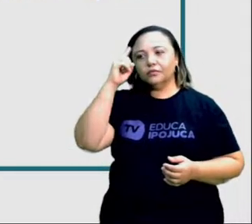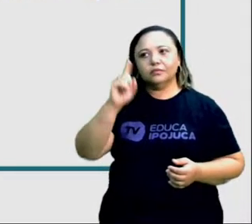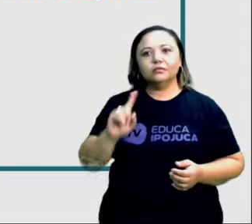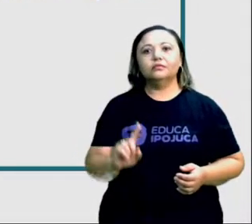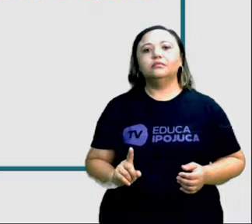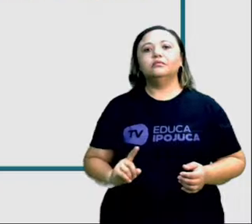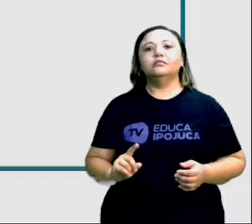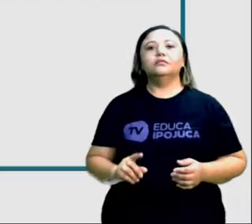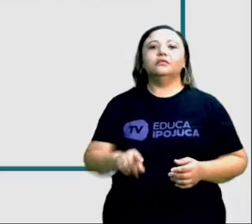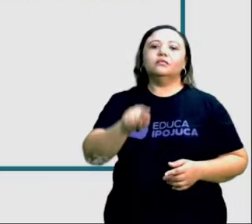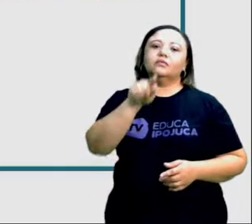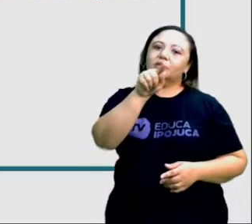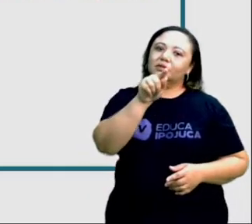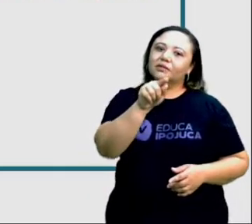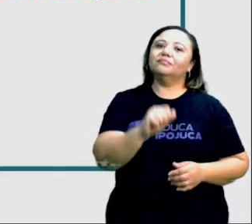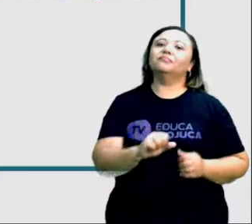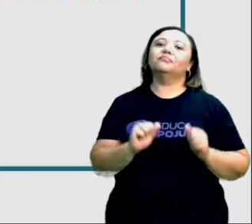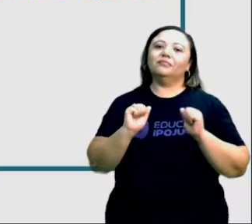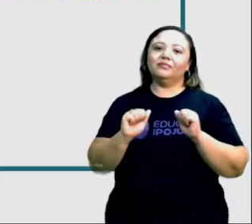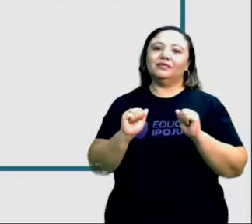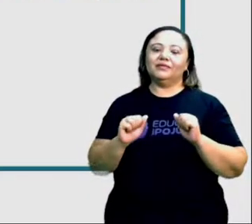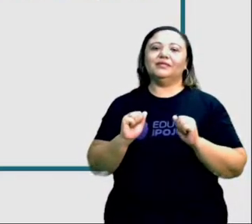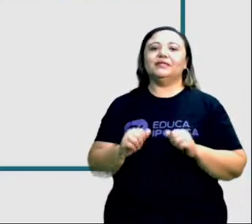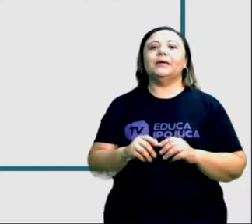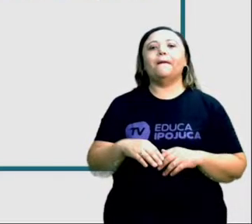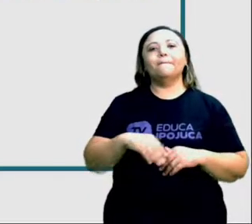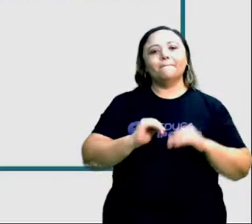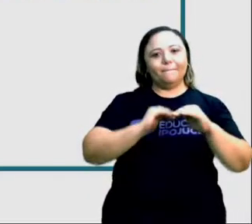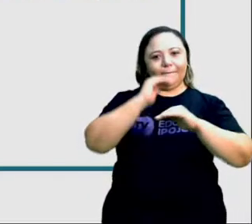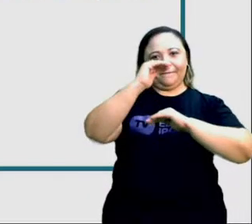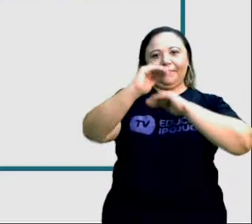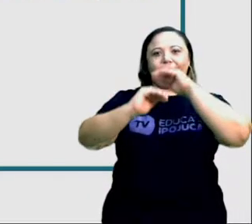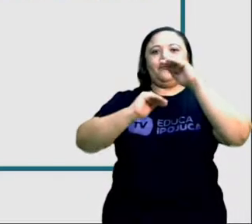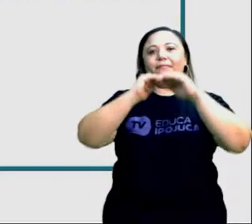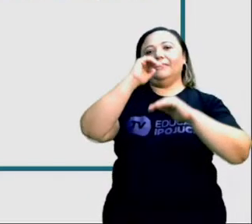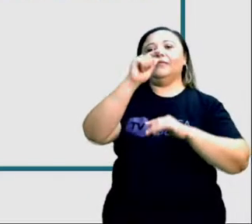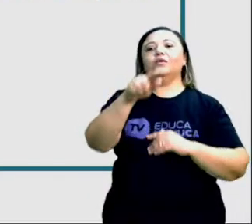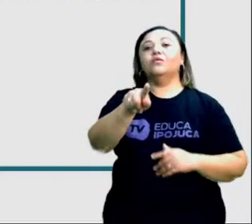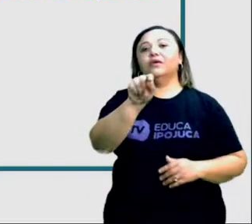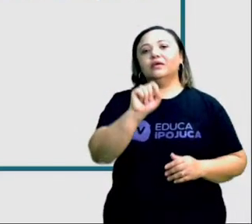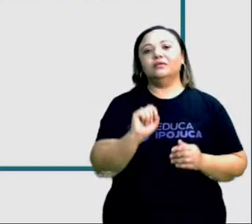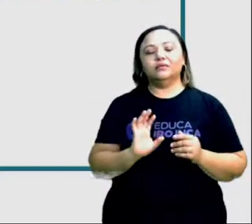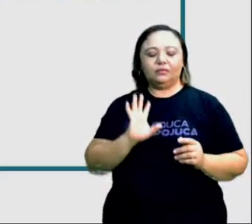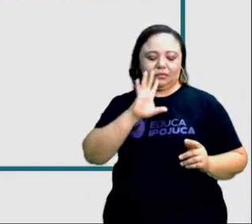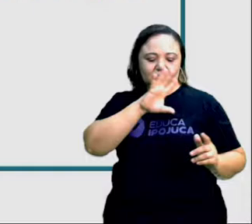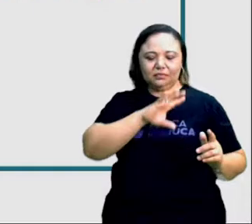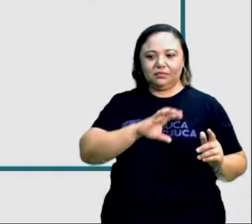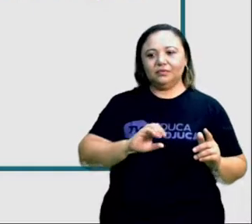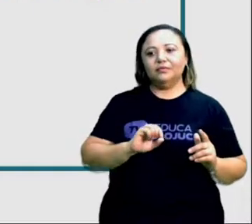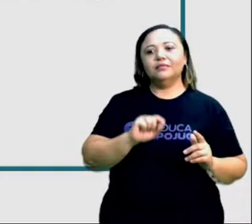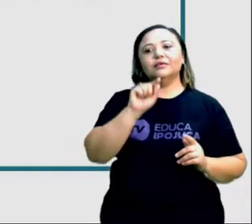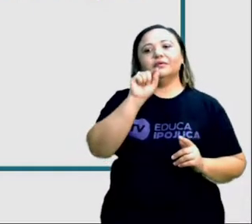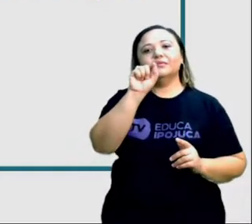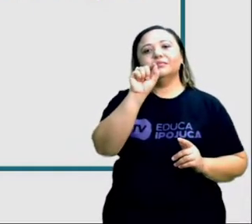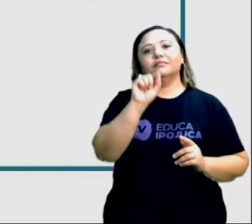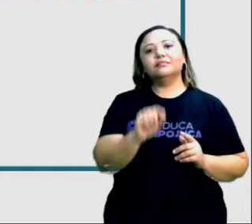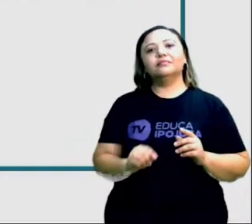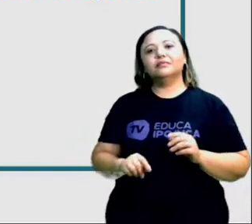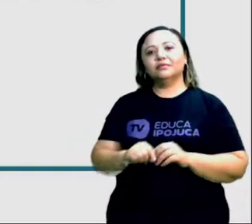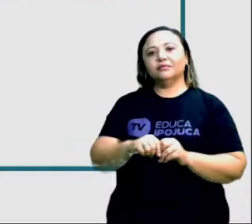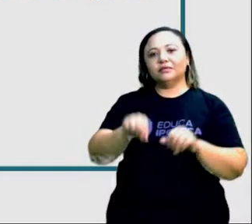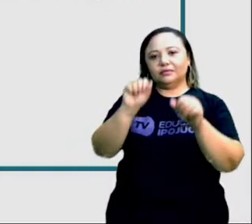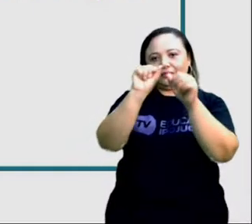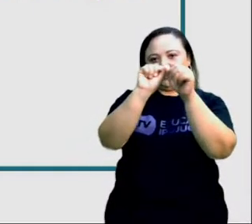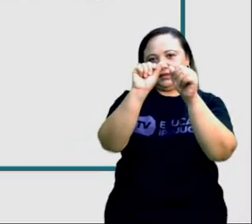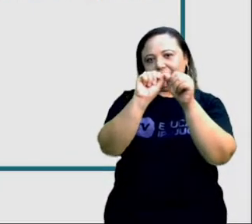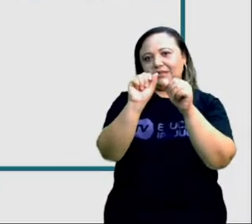quão extraordinário você pode ser, o quanto você pode amar, o que você pode